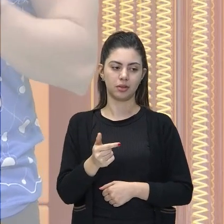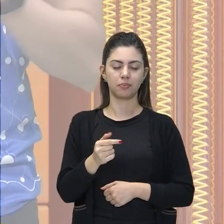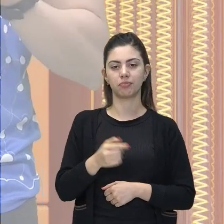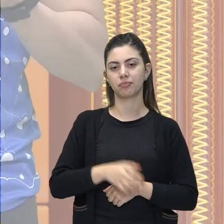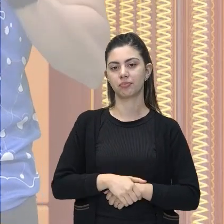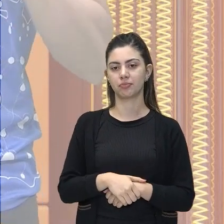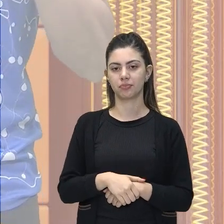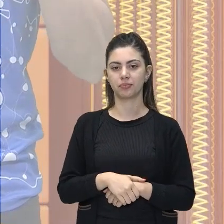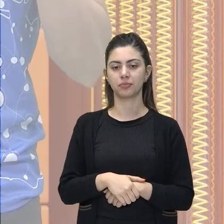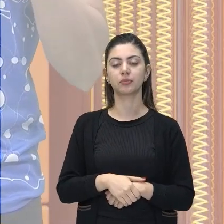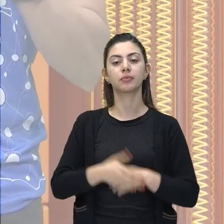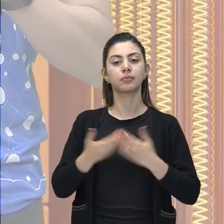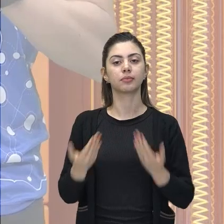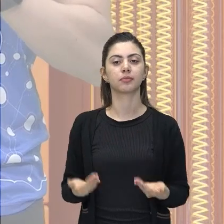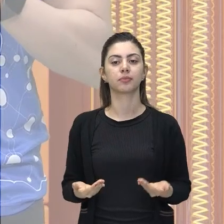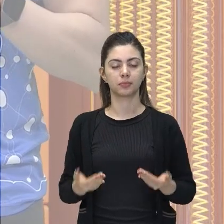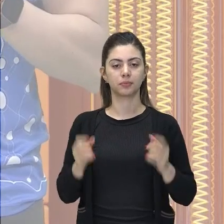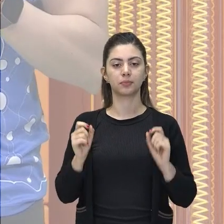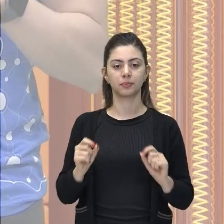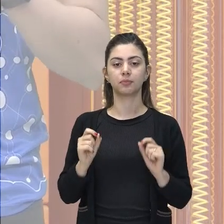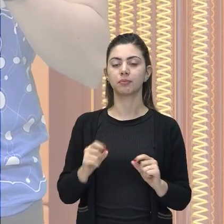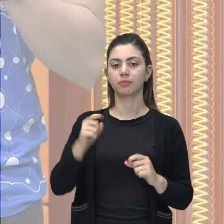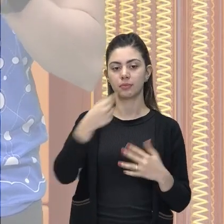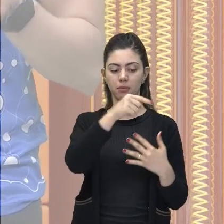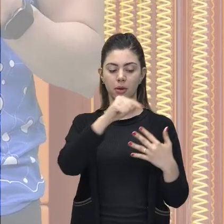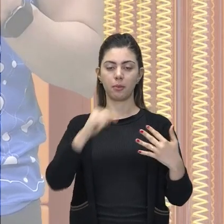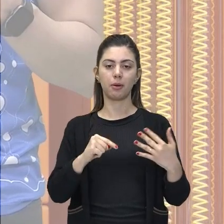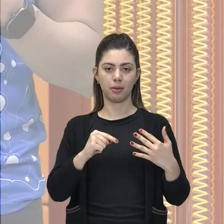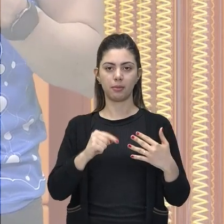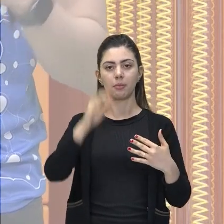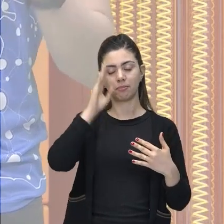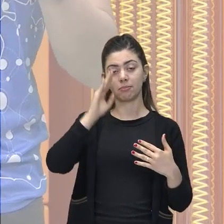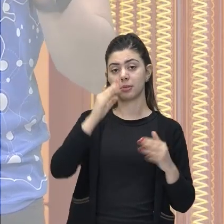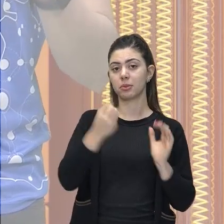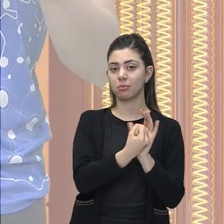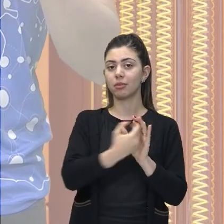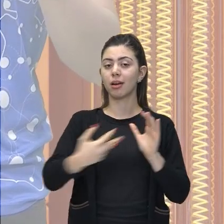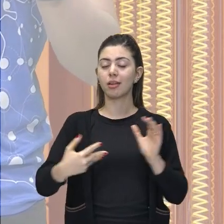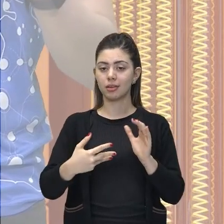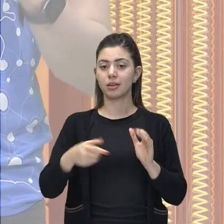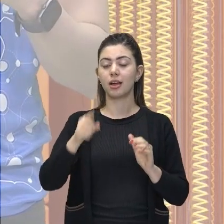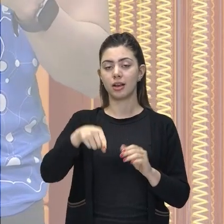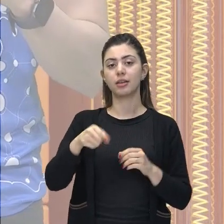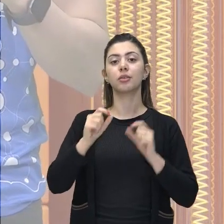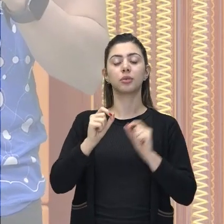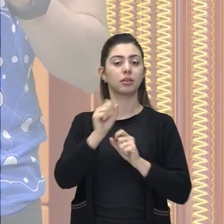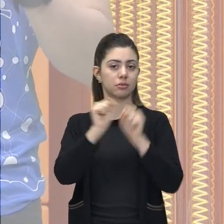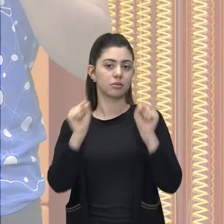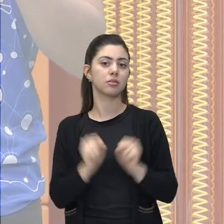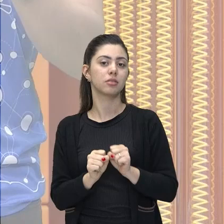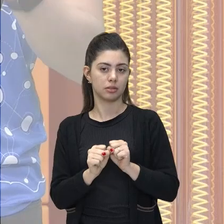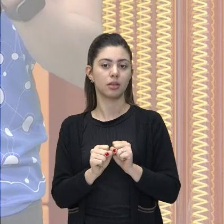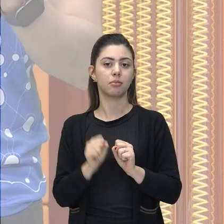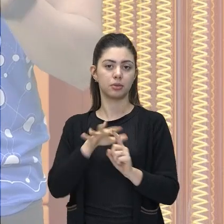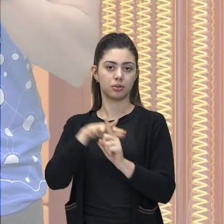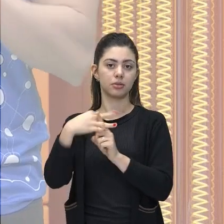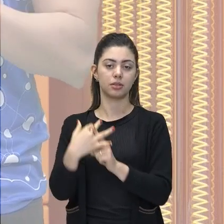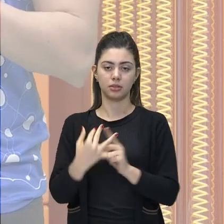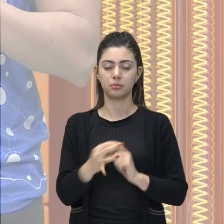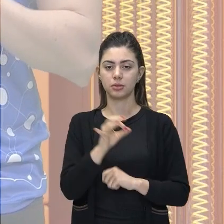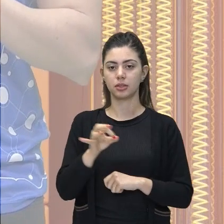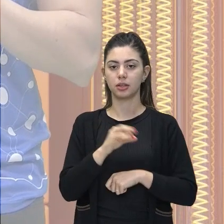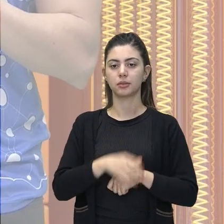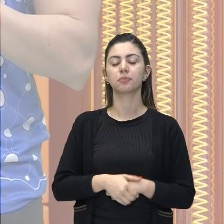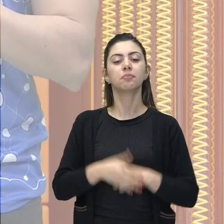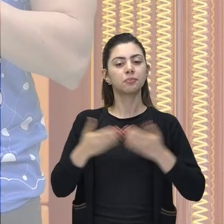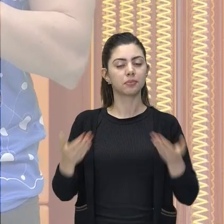exemplo. Então, essas são as principais características do socialismo. E agora, nesse momento, eu gostaria